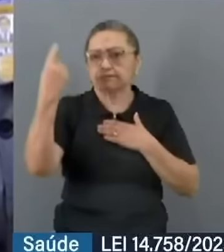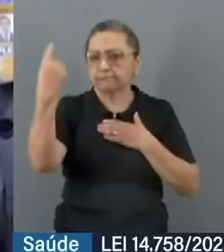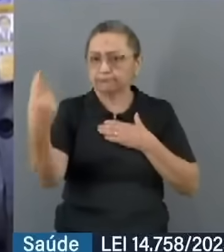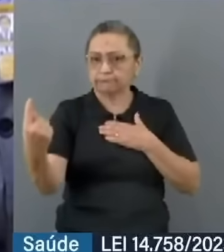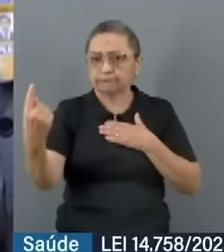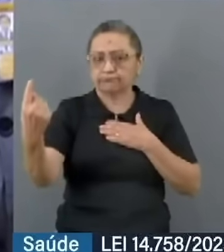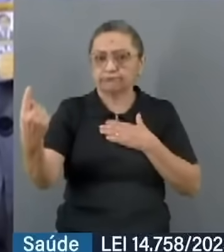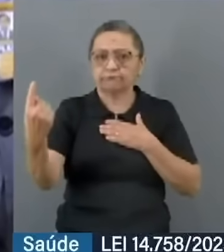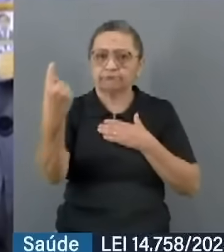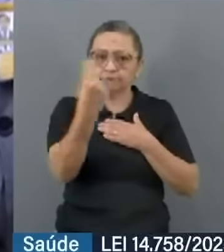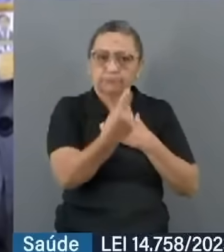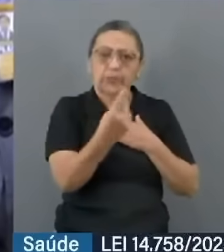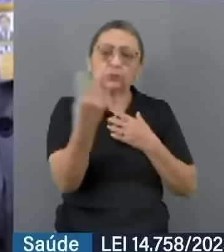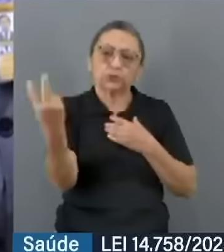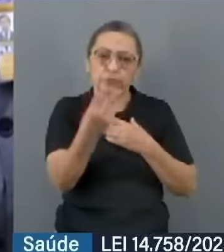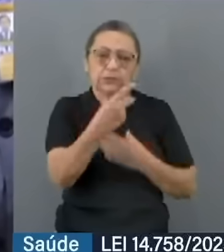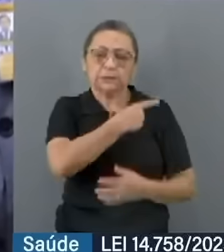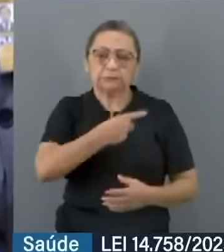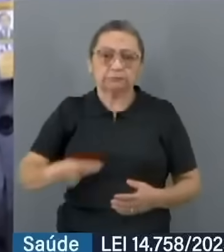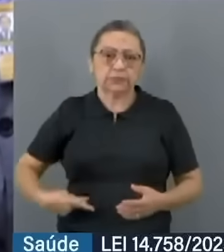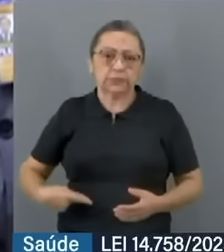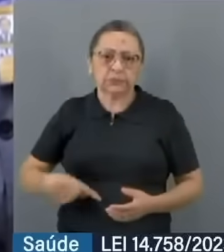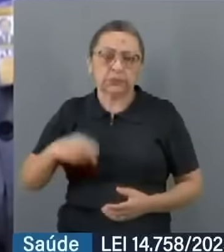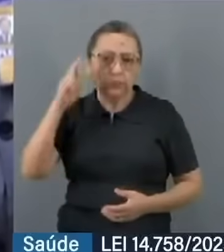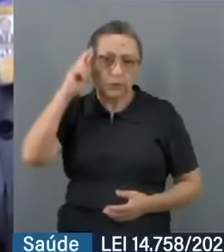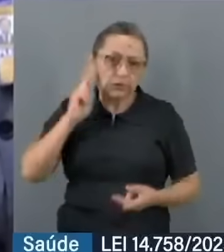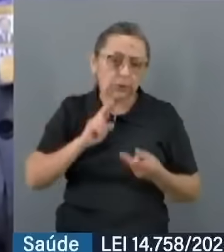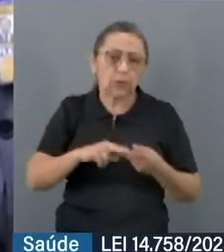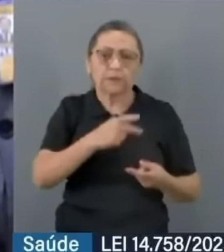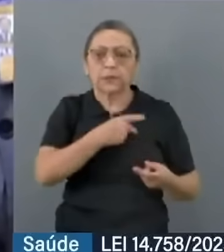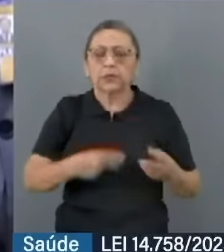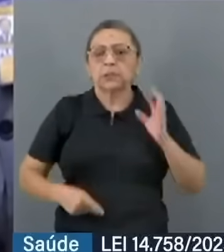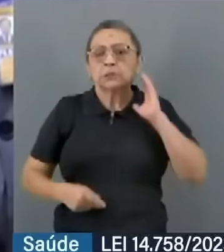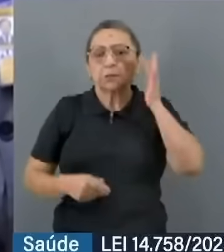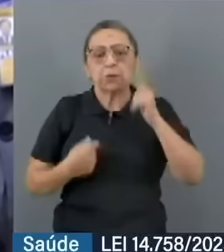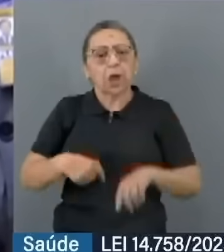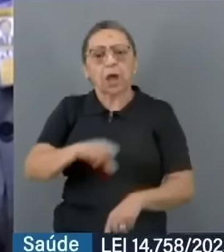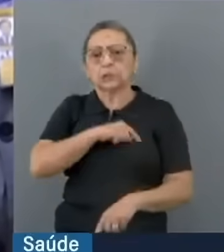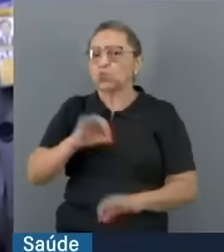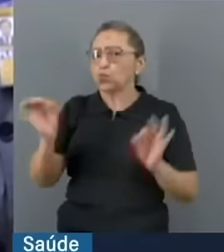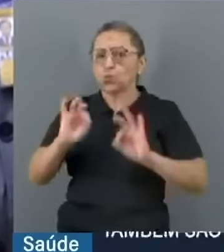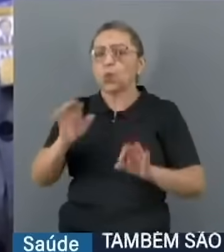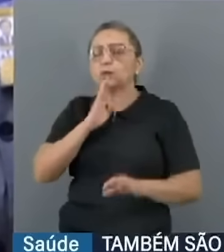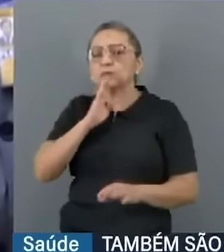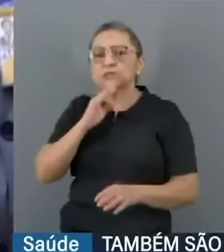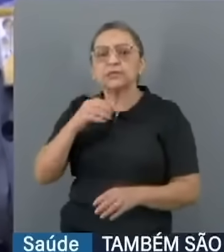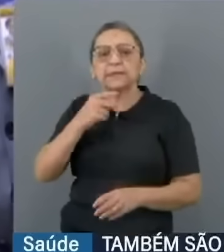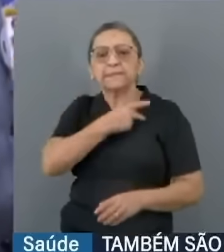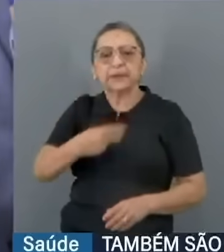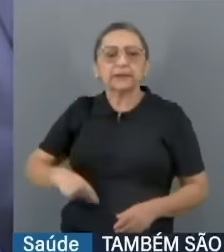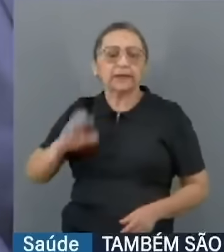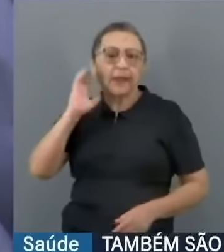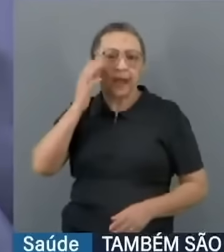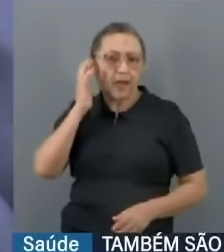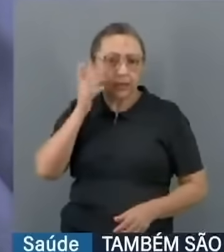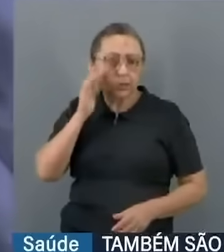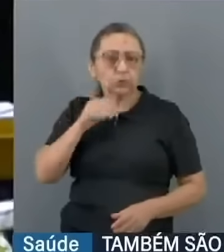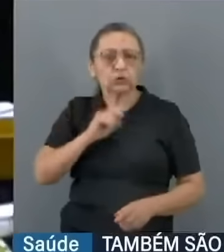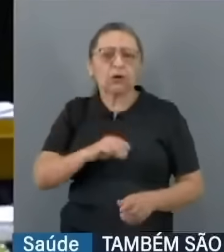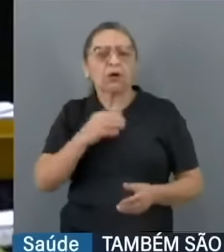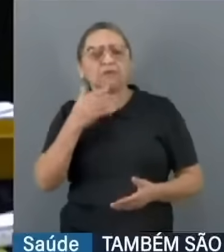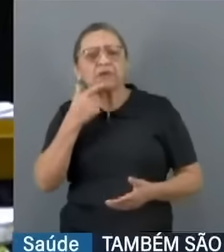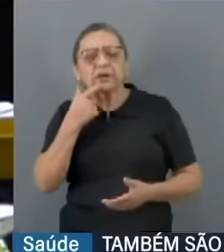porque eu não o conhecia, eu não conhecia o Arthur, conhecia de fama, e começamos